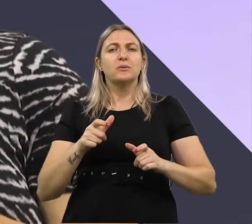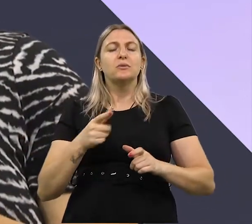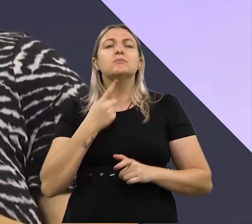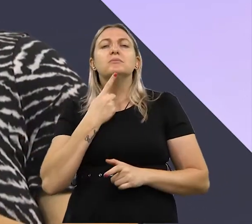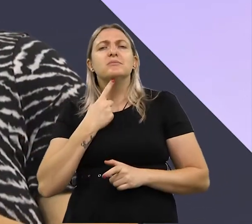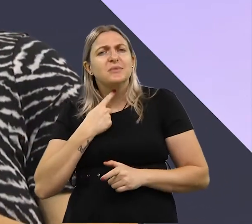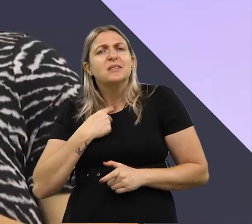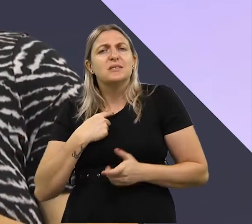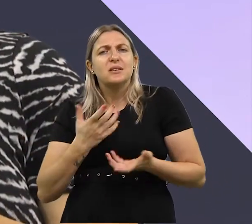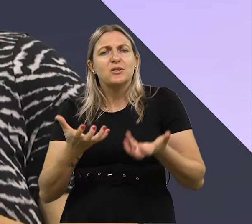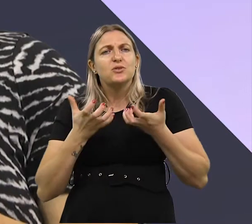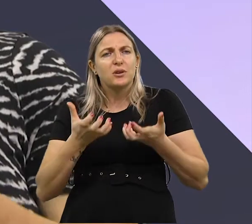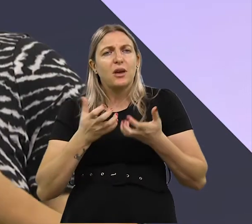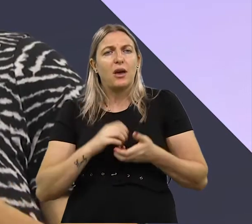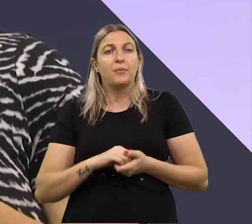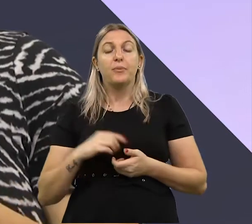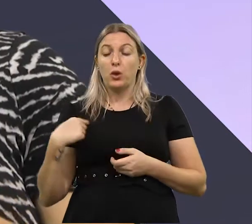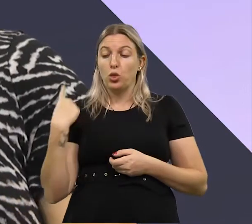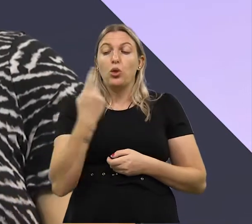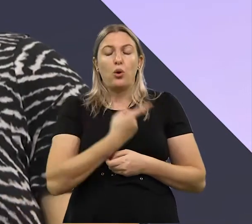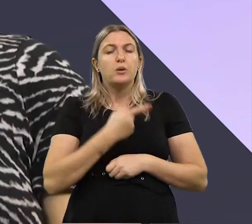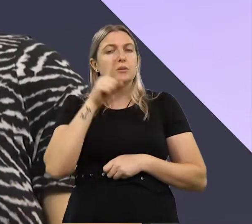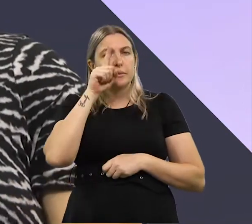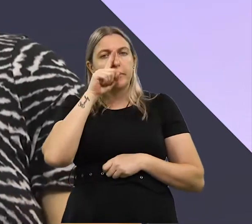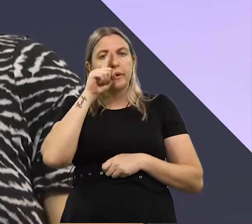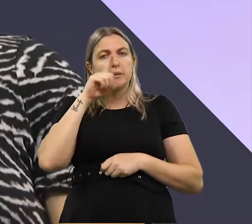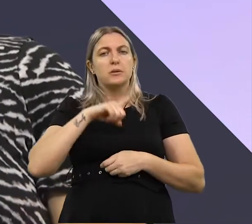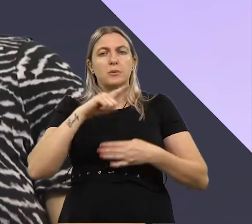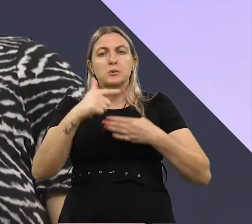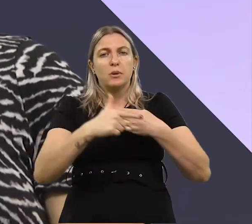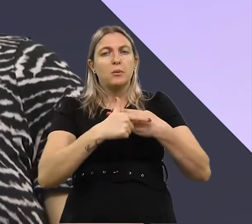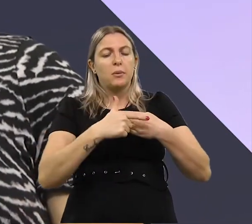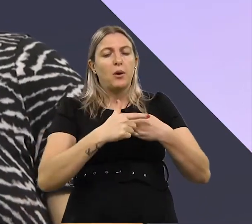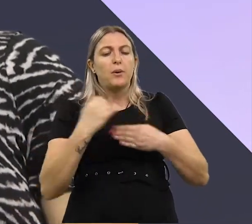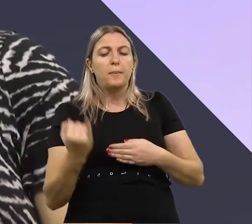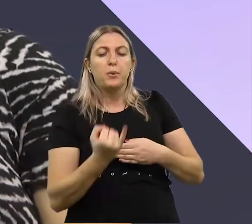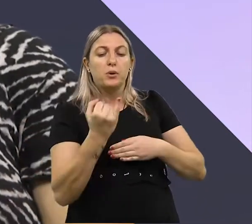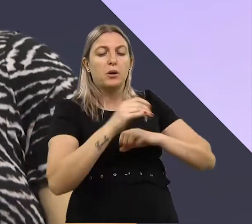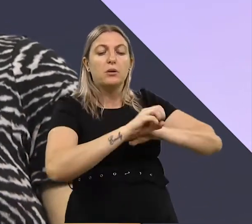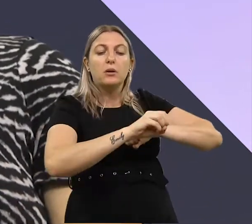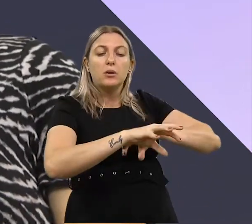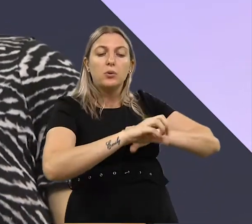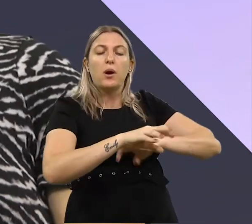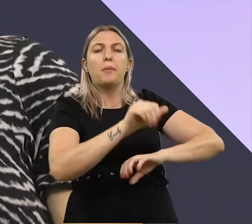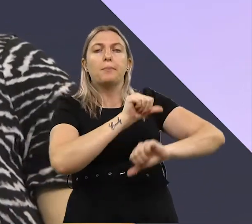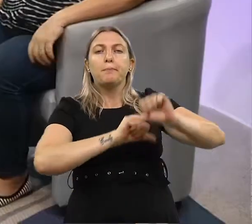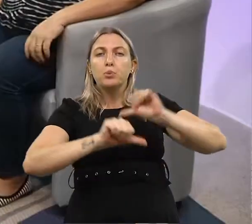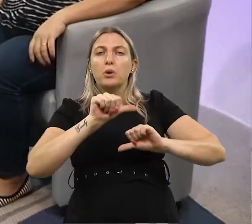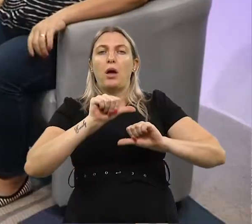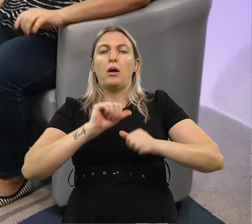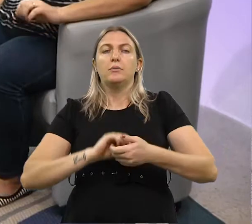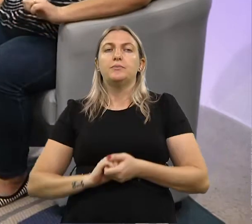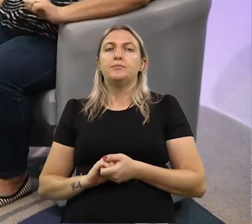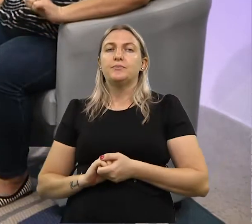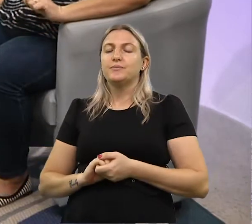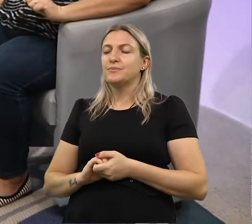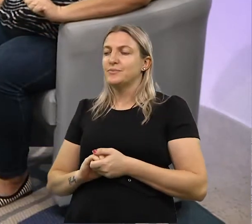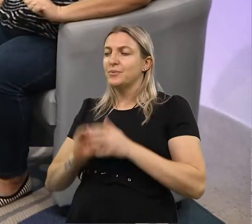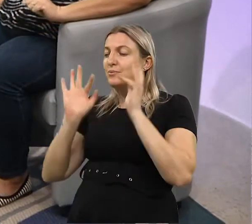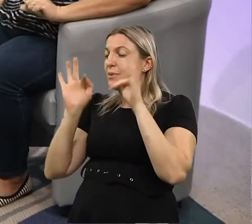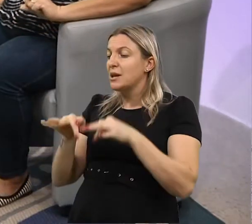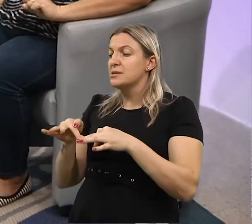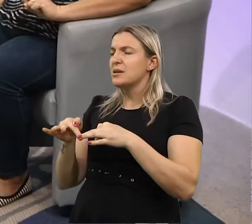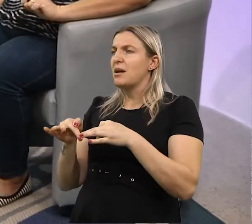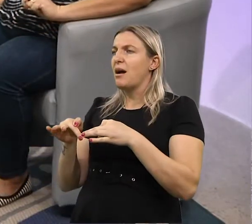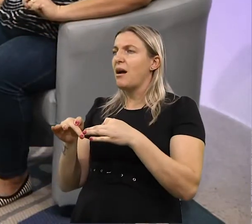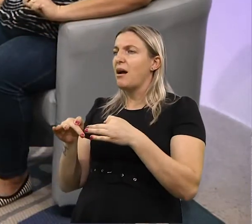Eu acho que nós, mães, temos um papel importante nisso também, na mudança, né, dessa concepção. Sandra, para a gente estar